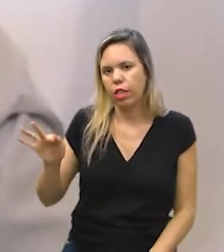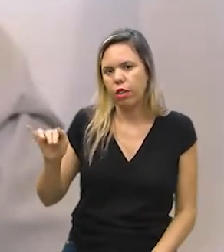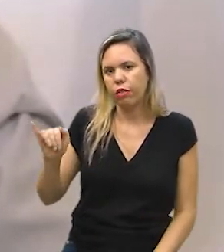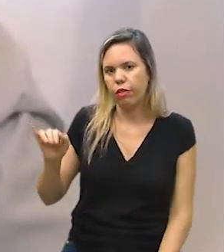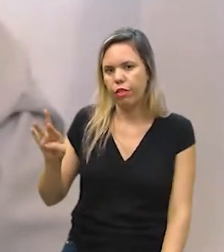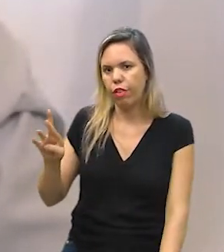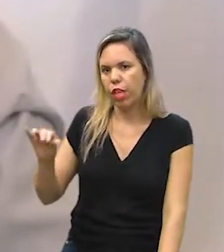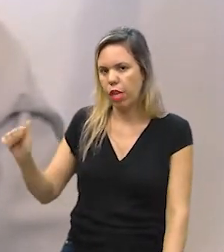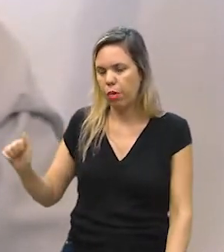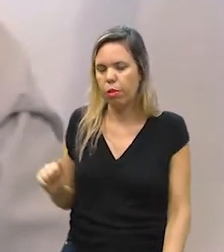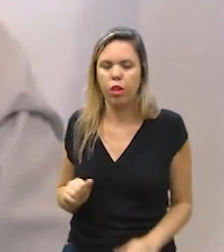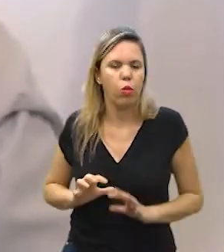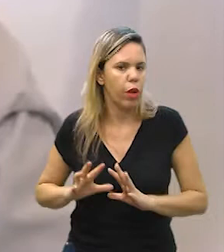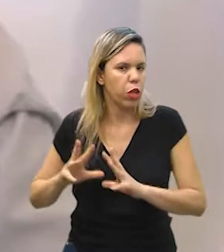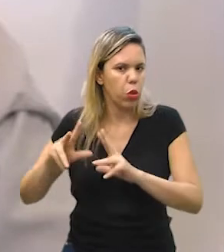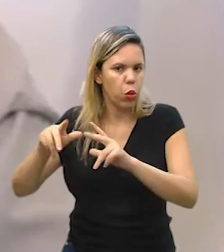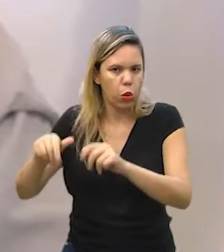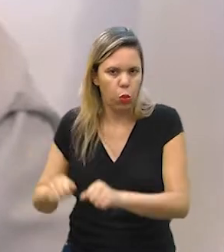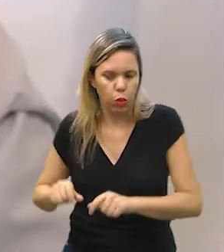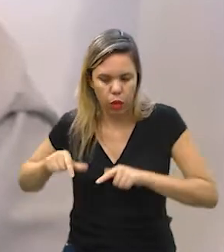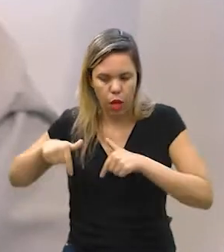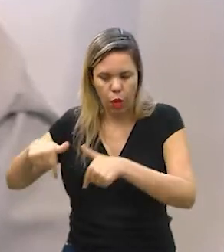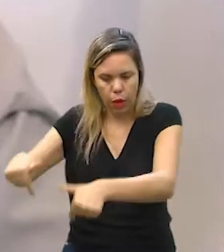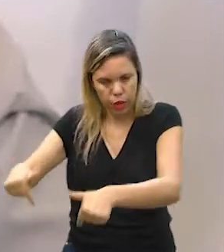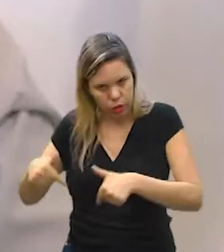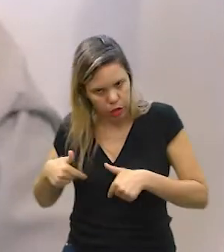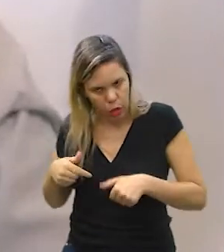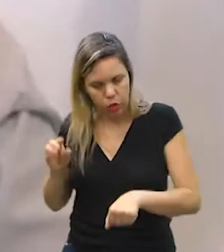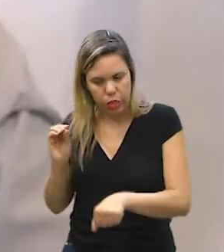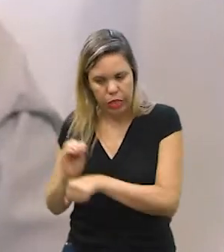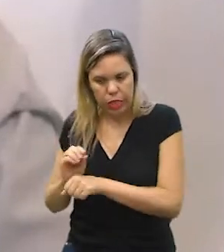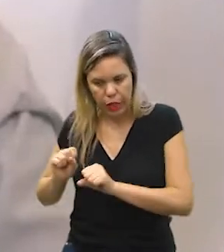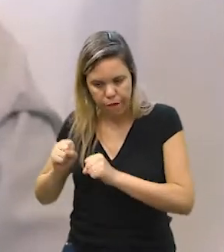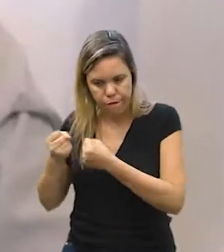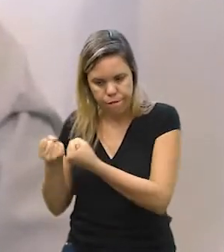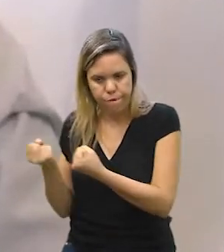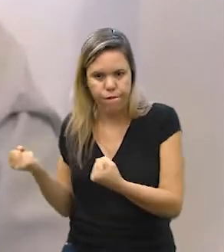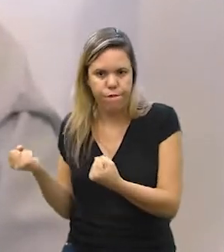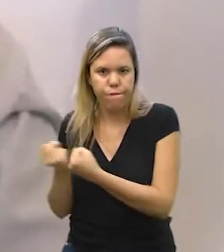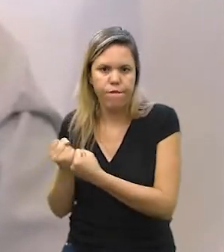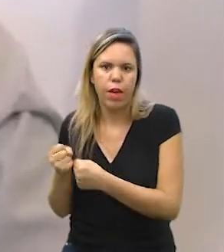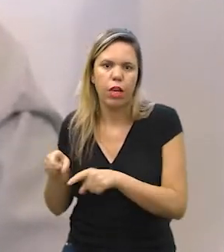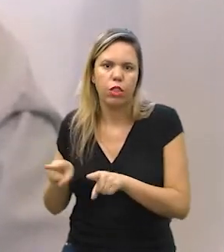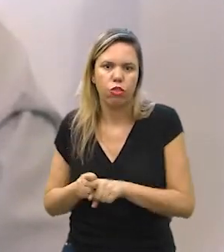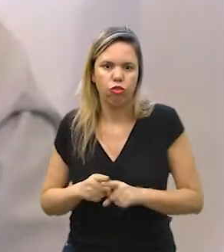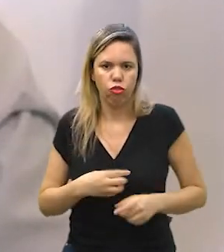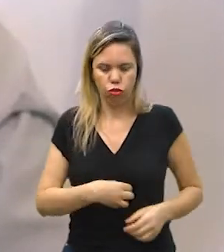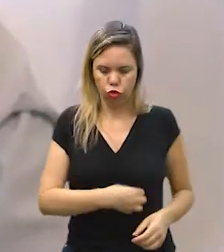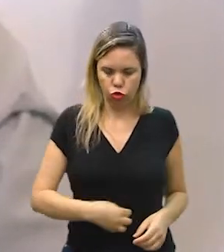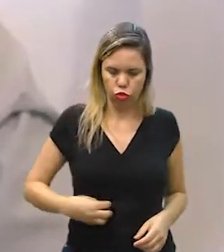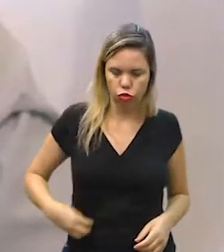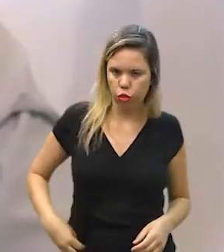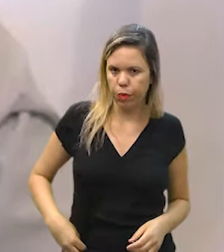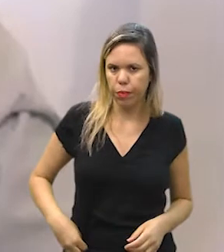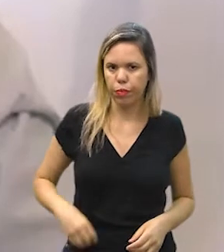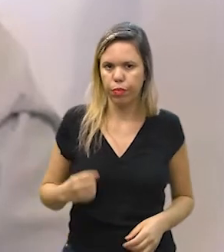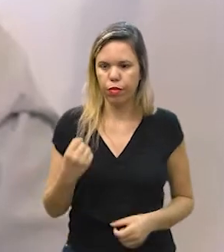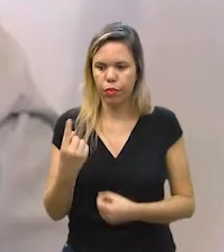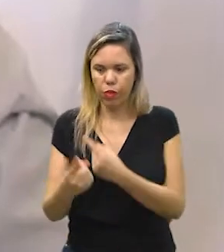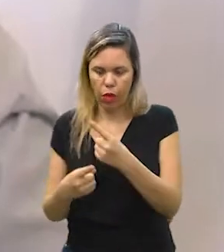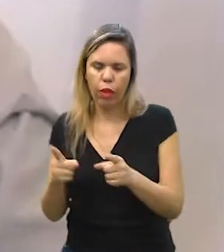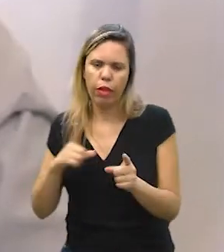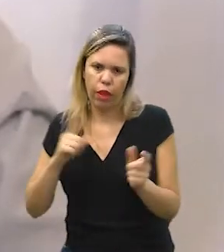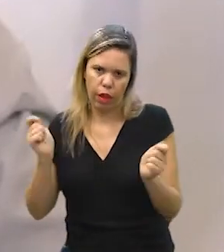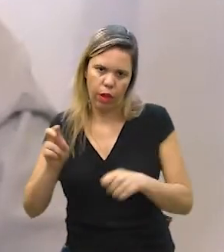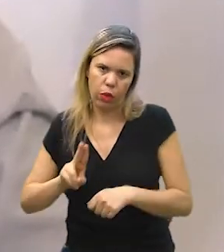fibra tem uma ação pré-biótica. Existem algumas fibras que têm ação